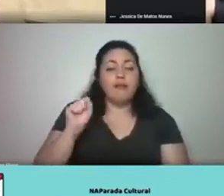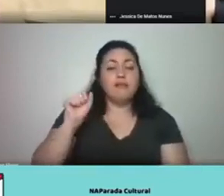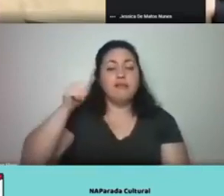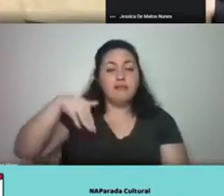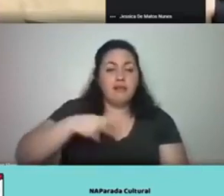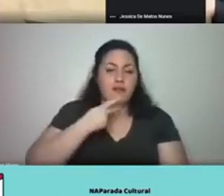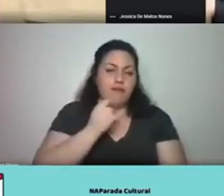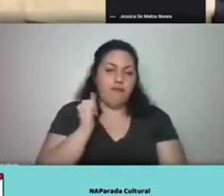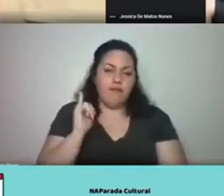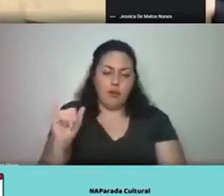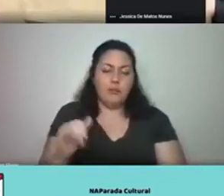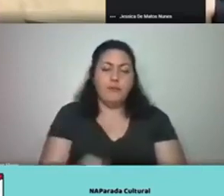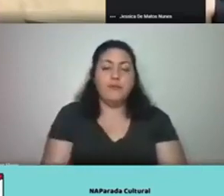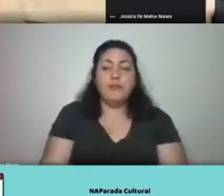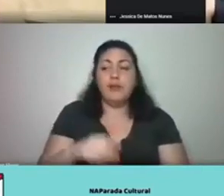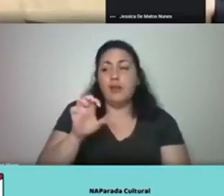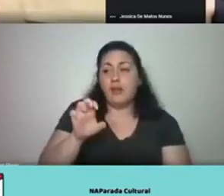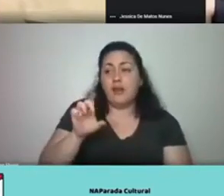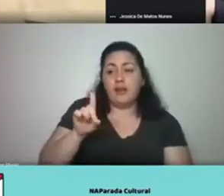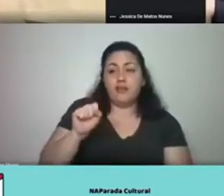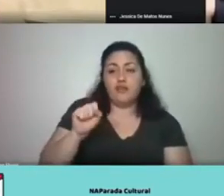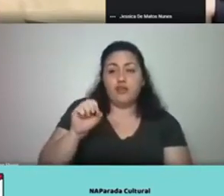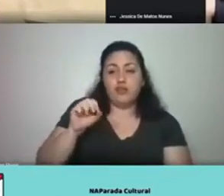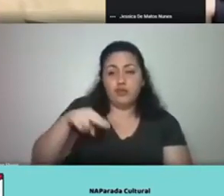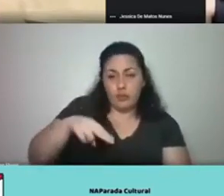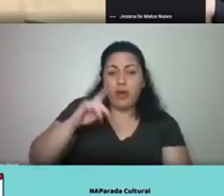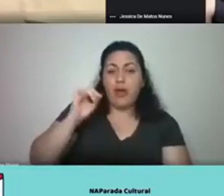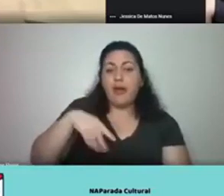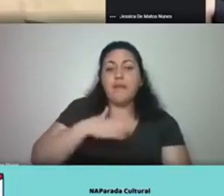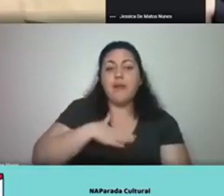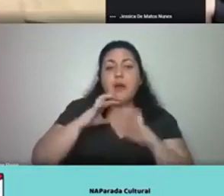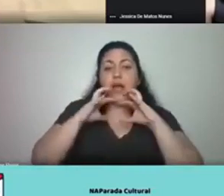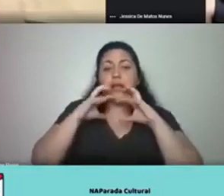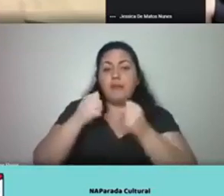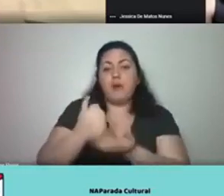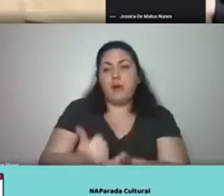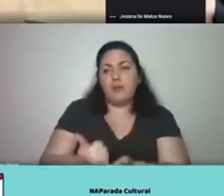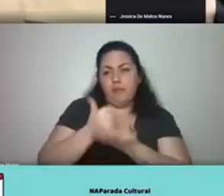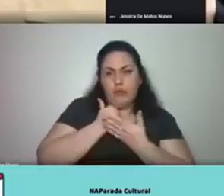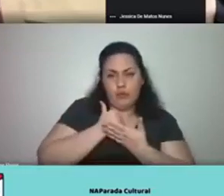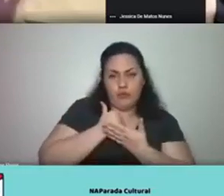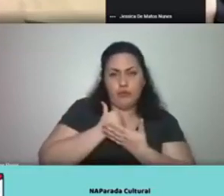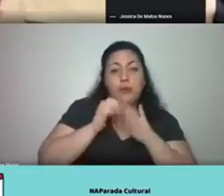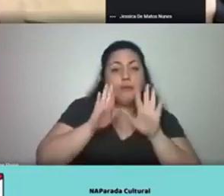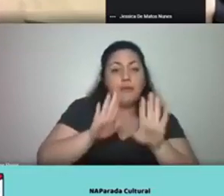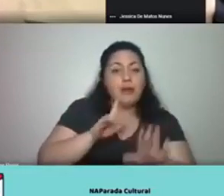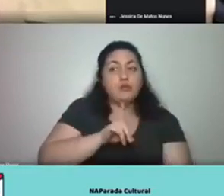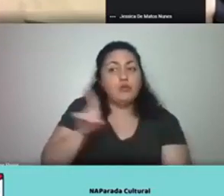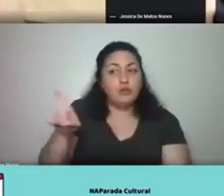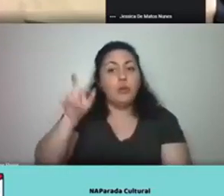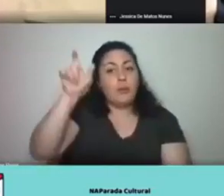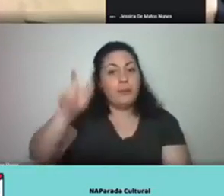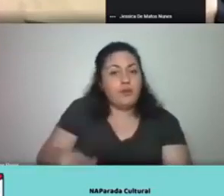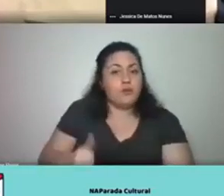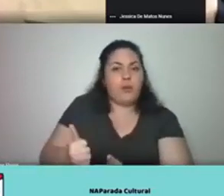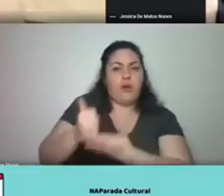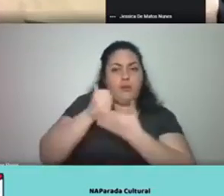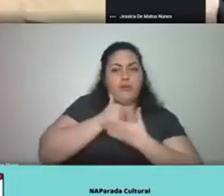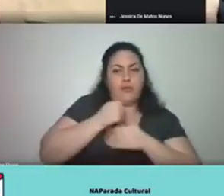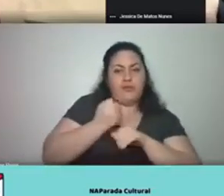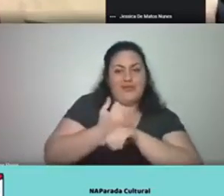ela, o Edson é o meu bichinho de apoio, né? Mas tu então vai ser a minha pessoa de apoio emocional.